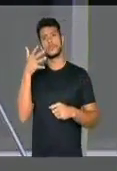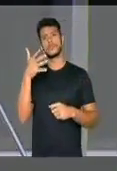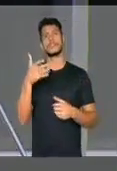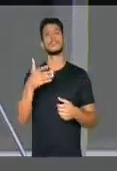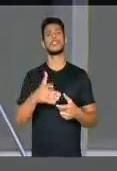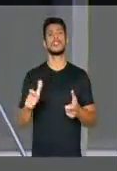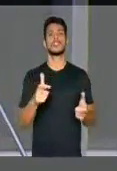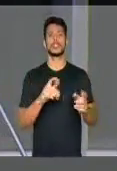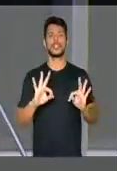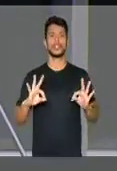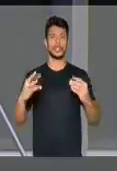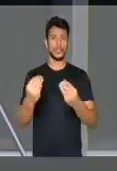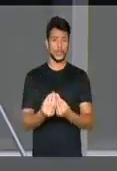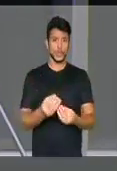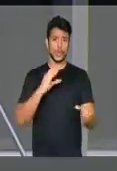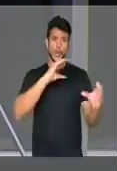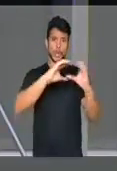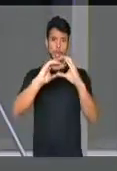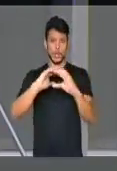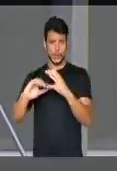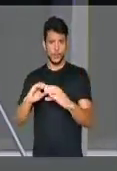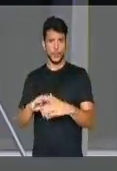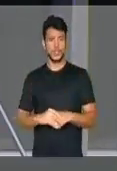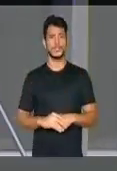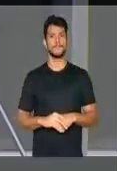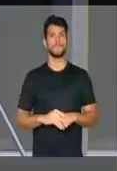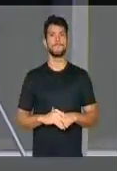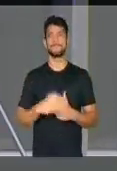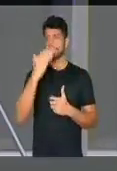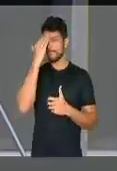nos meios de comunicação desta casa e na Voz do Brasil. Muito obrigada.